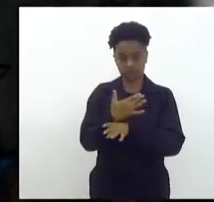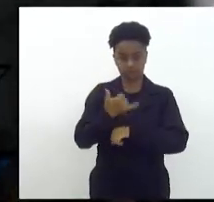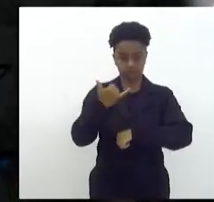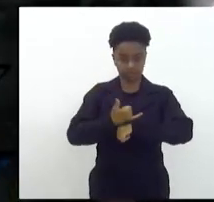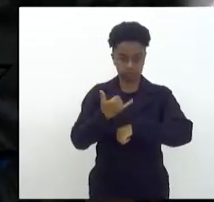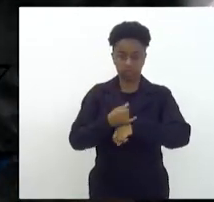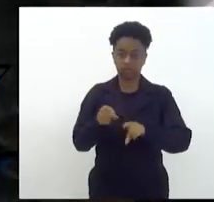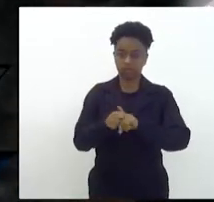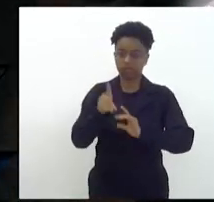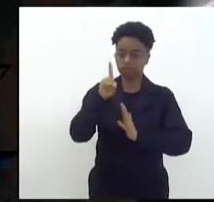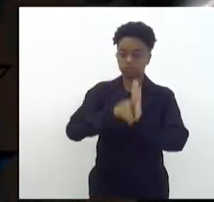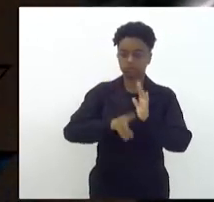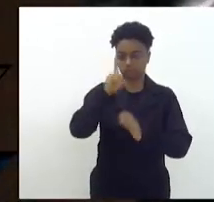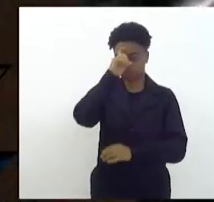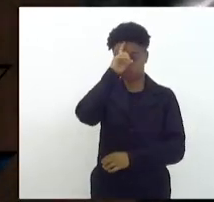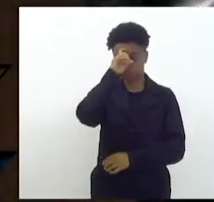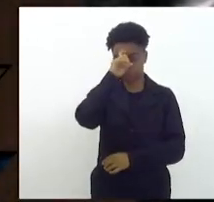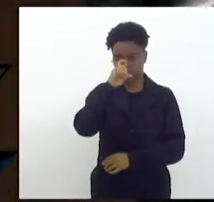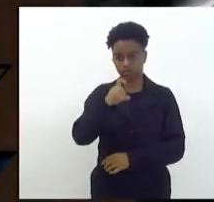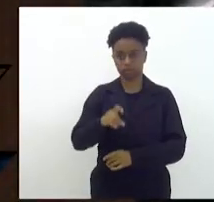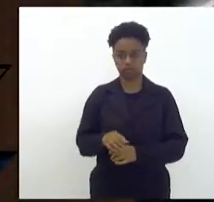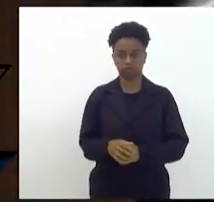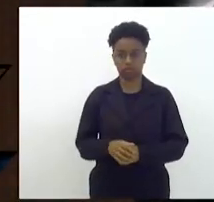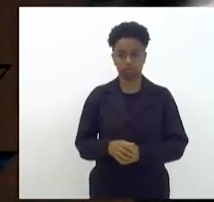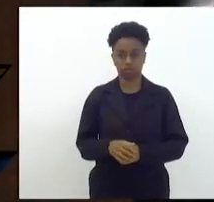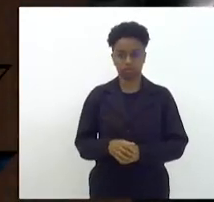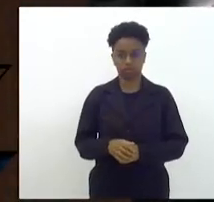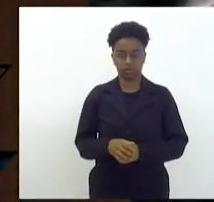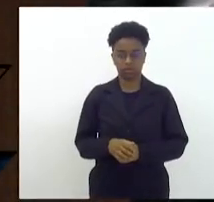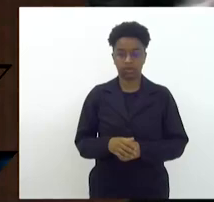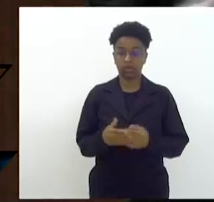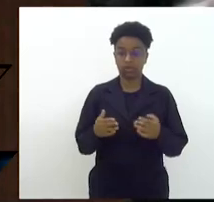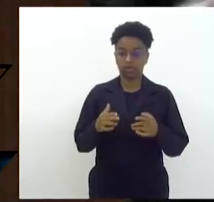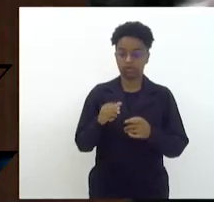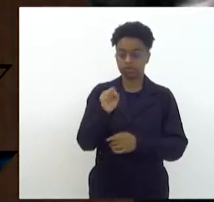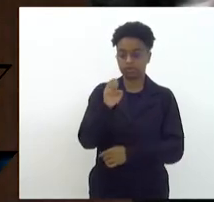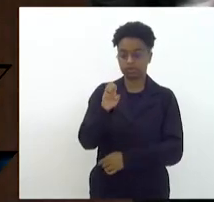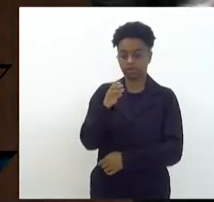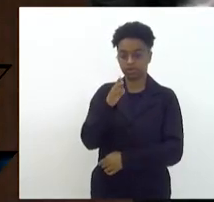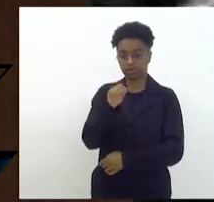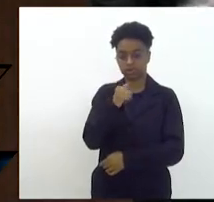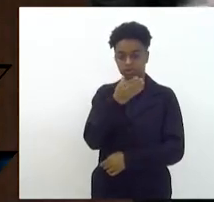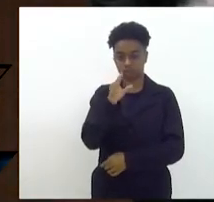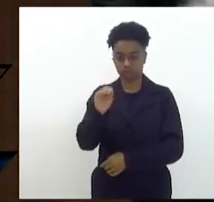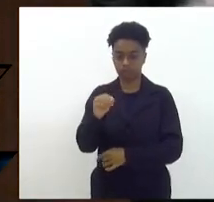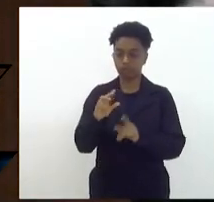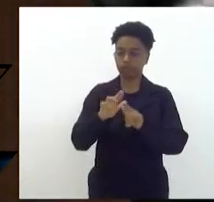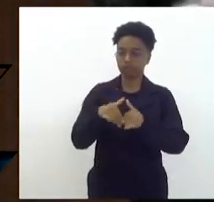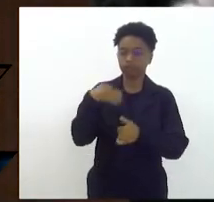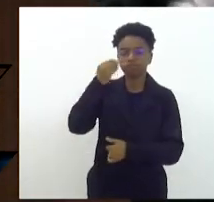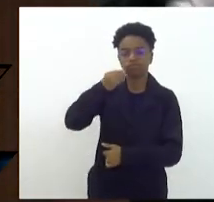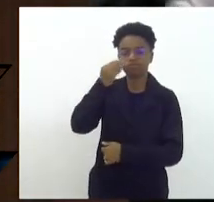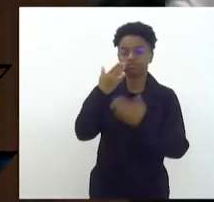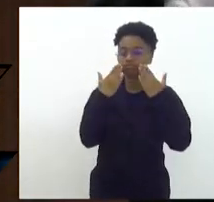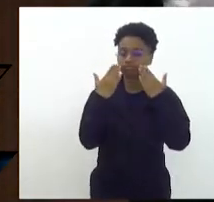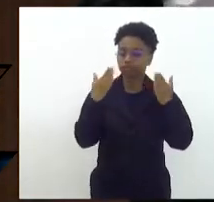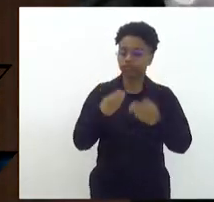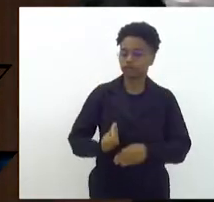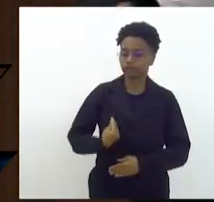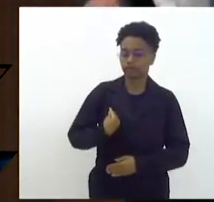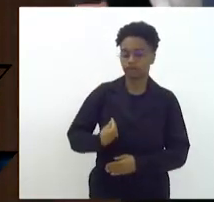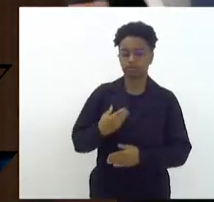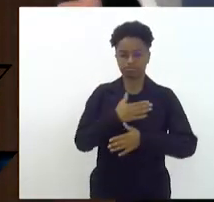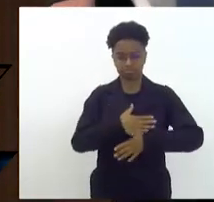do Hospital São João Batista Sebastião Faria a qual pela sua vasta experiência na vida pública é um homem honrado